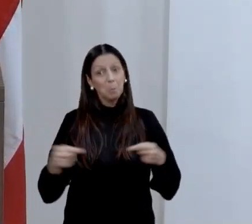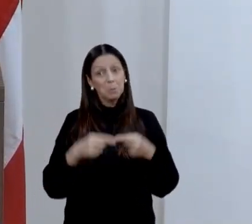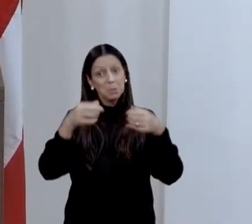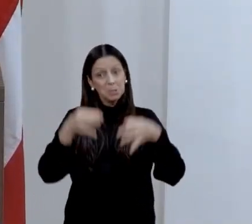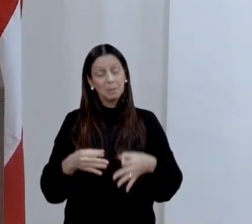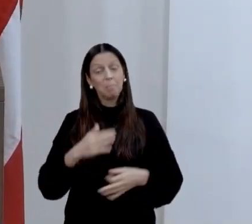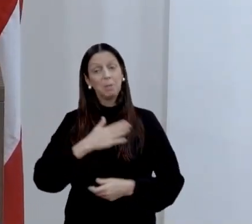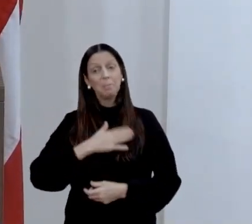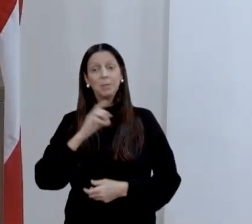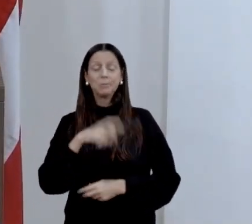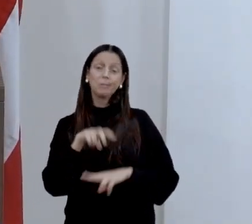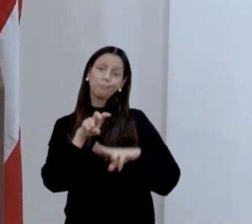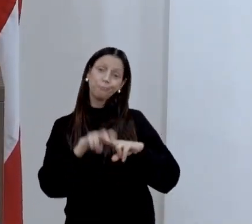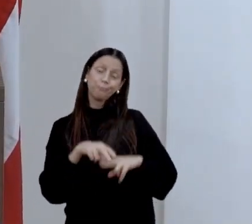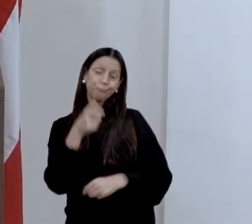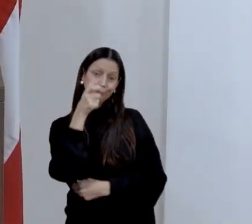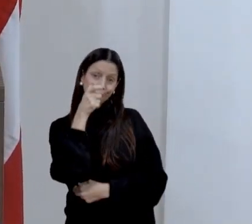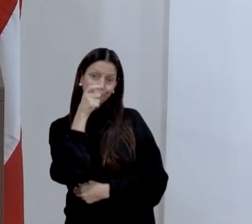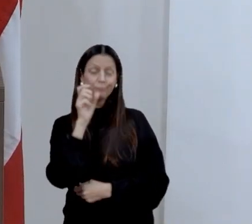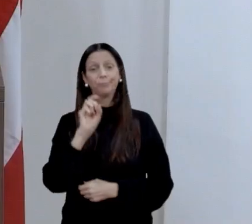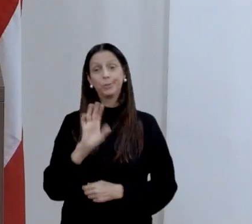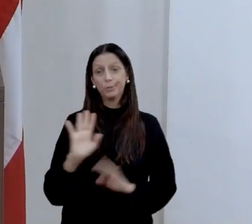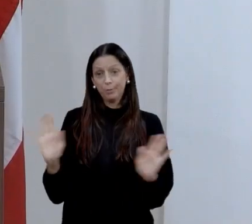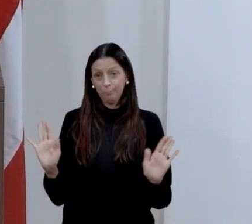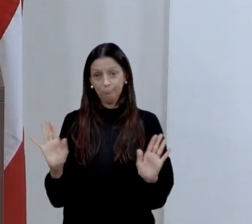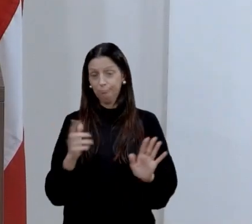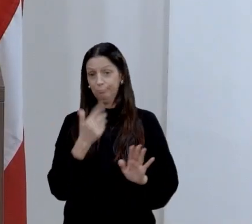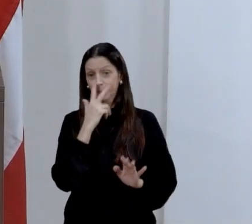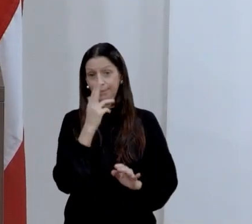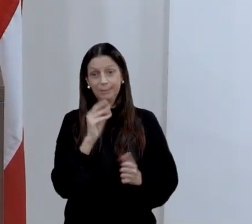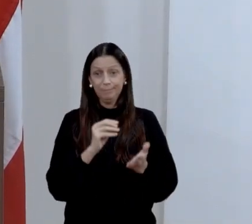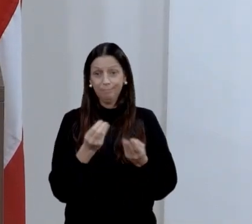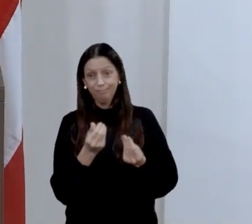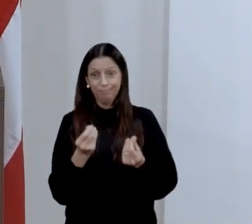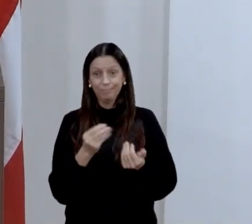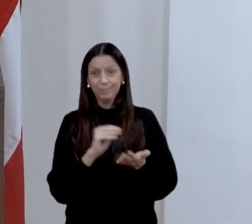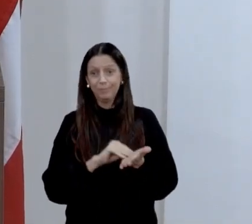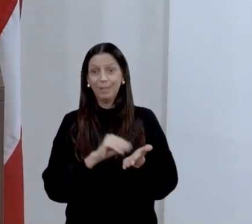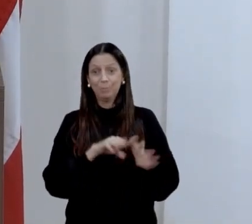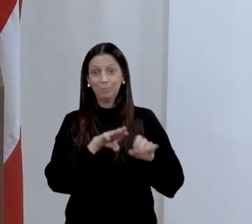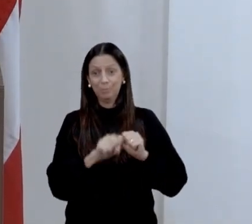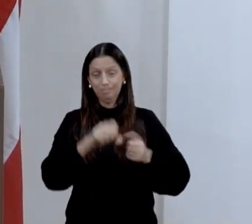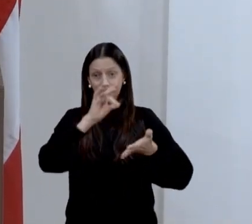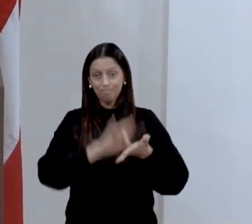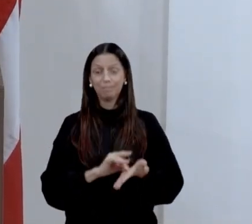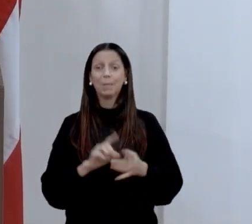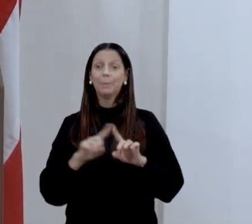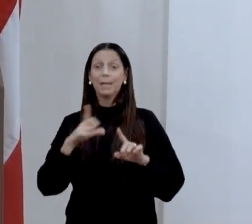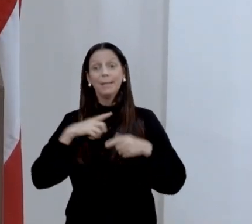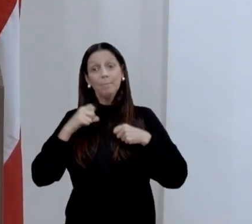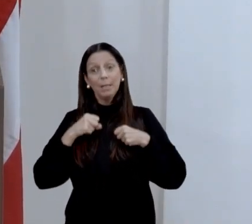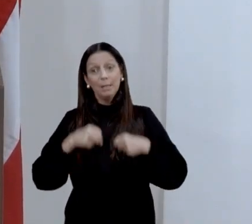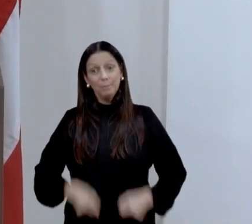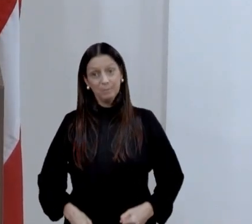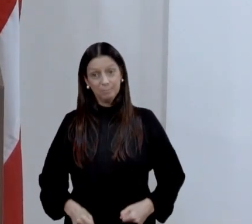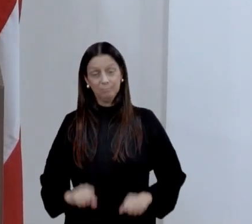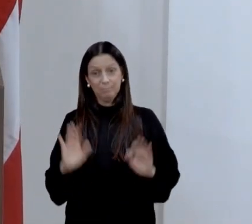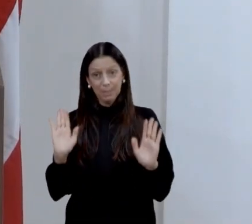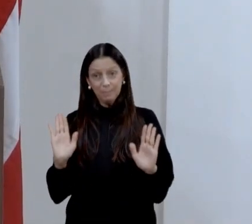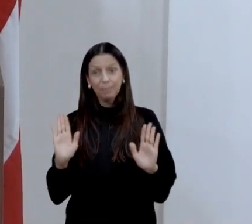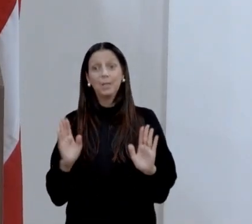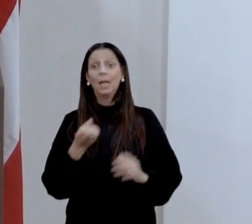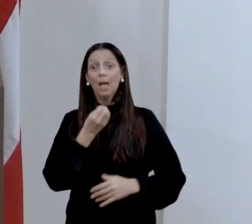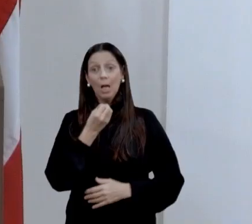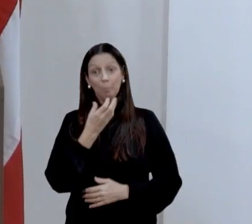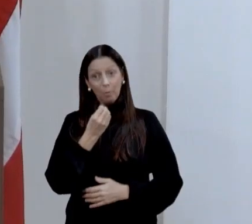lá. Né? Agora eu vi falar, pelo menos eles têm identificação e uma camisa, de tanto nós batermos aqui. É bom que tenha um vereador com coragem de